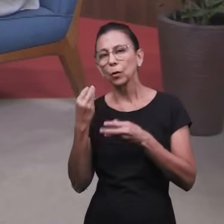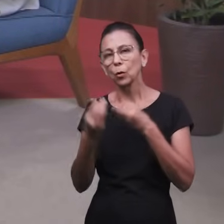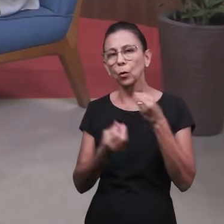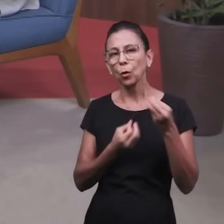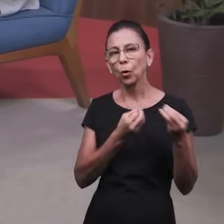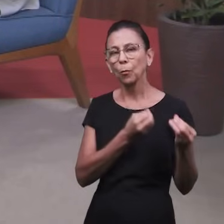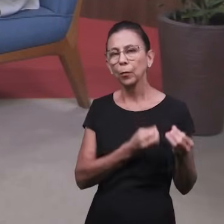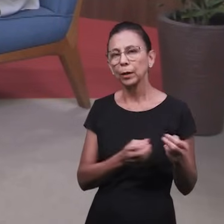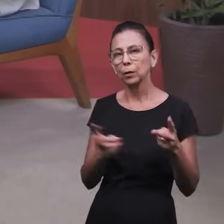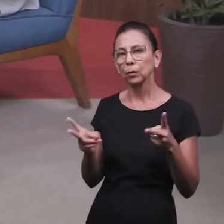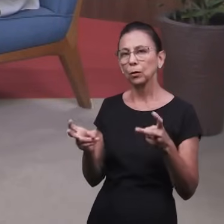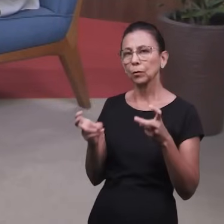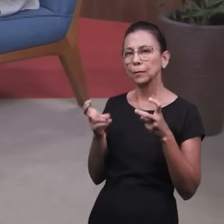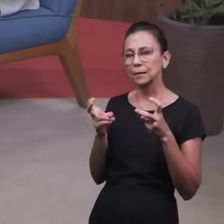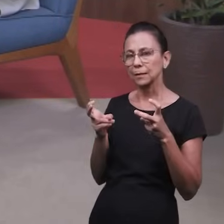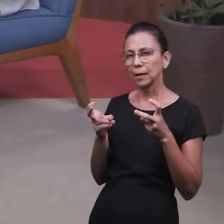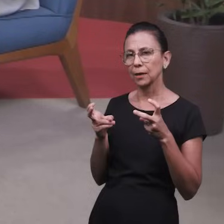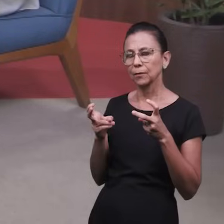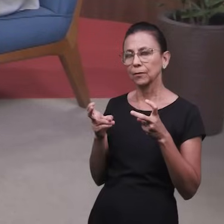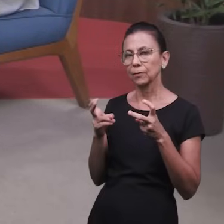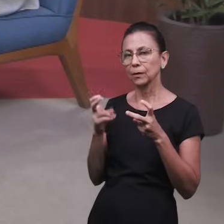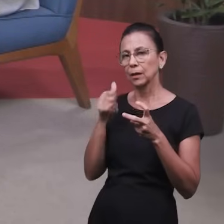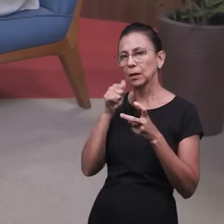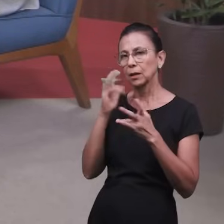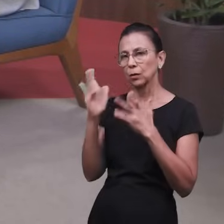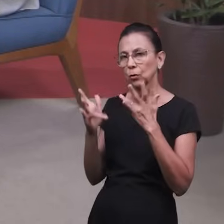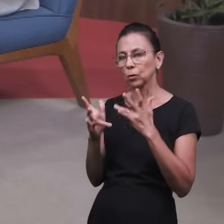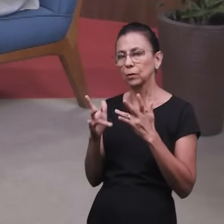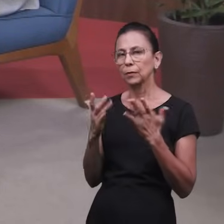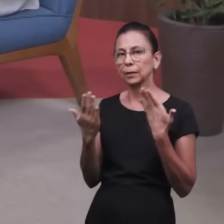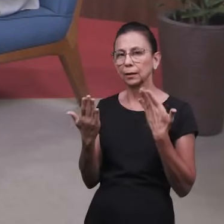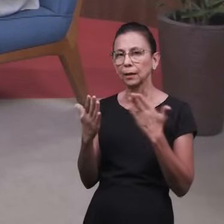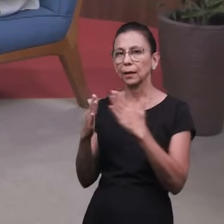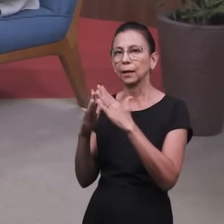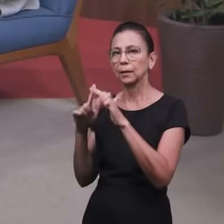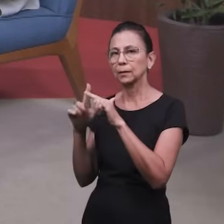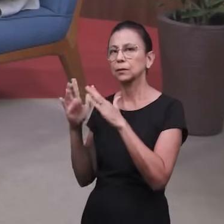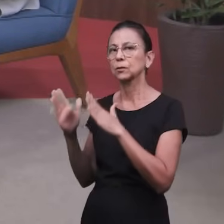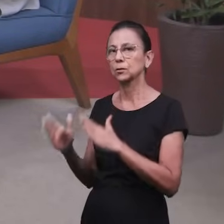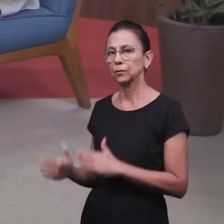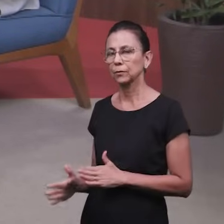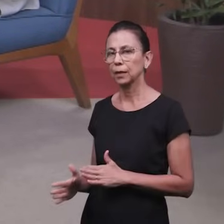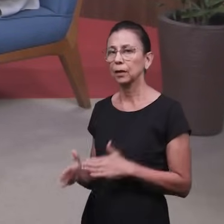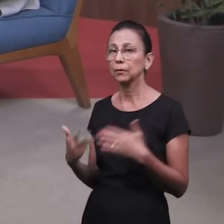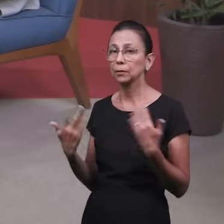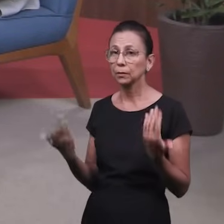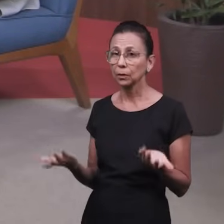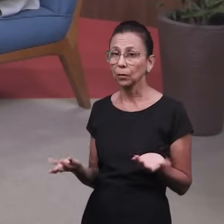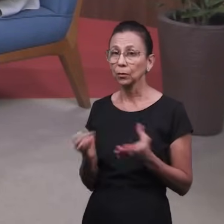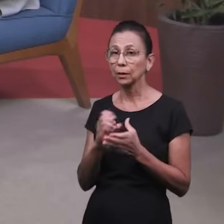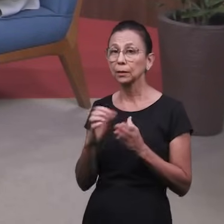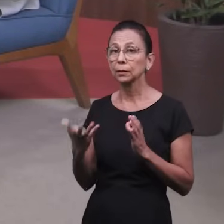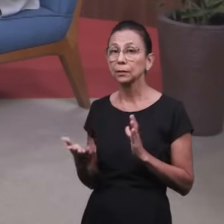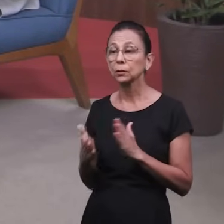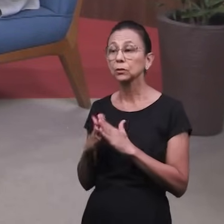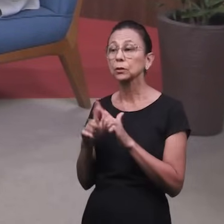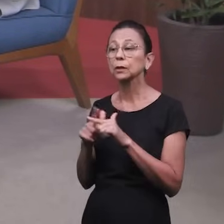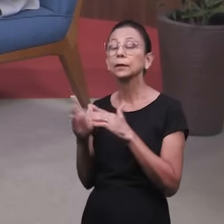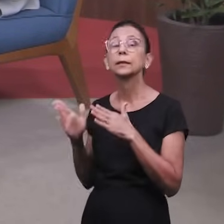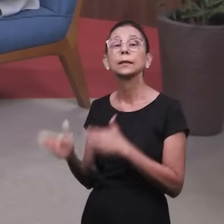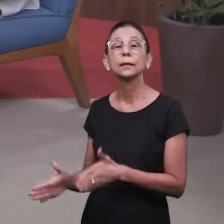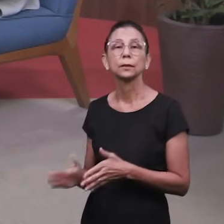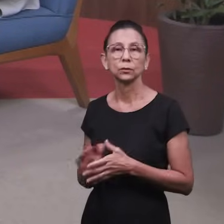vê na noiva, o que ela é para ele, ali há uma sequência de características que a igreja precisa ter para